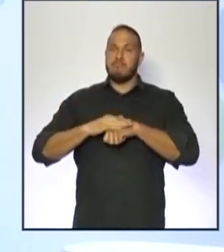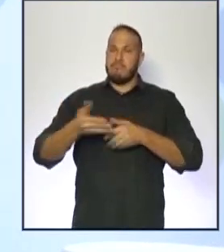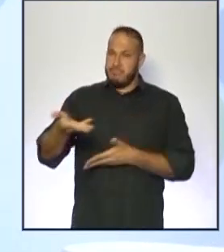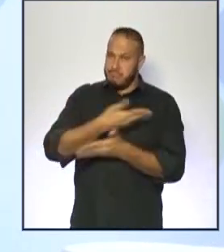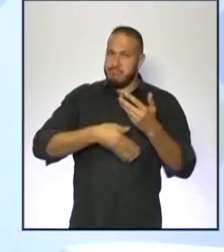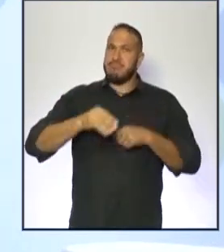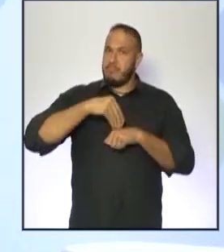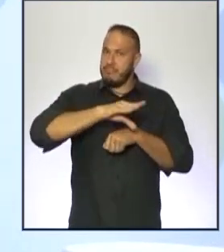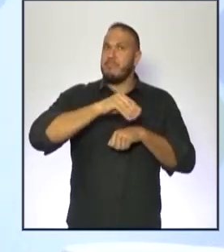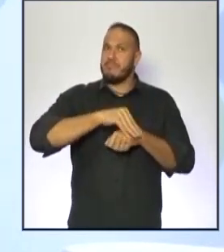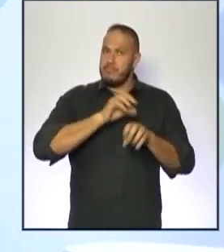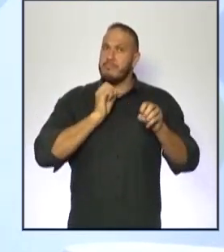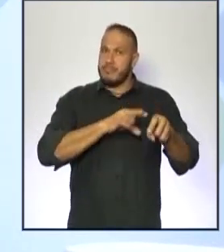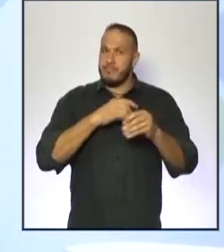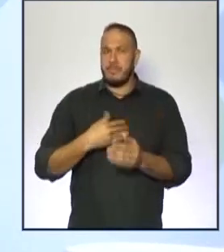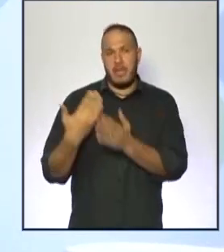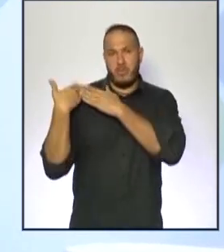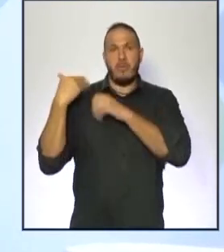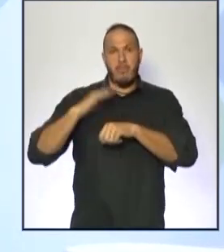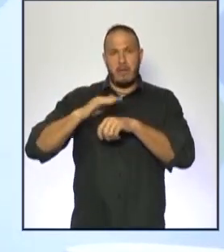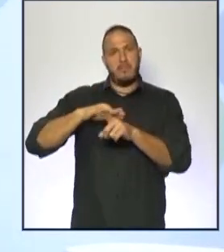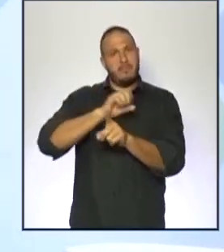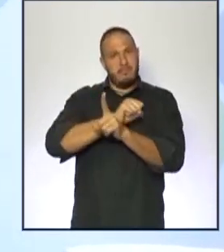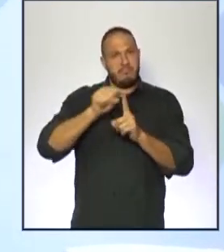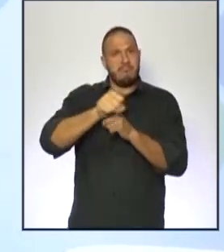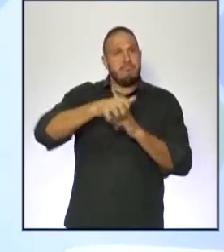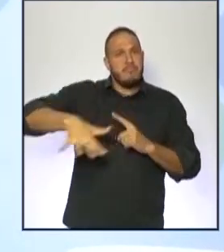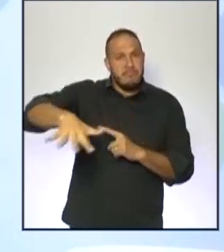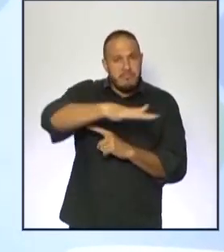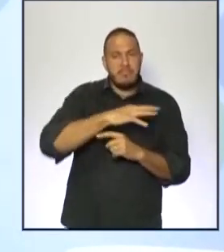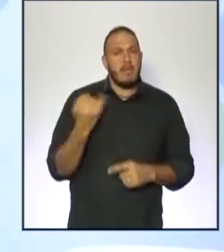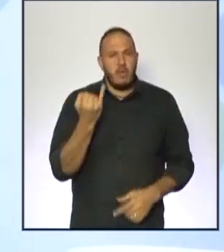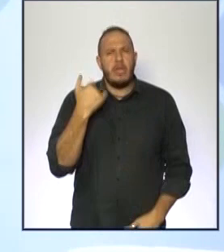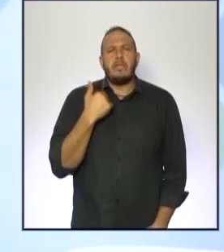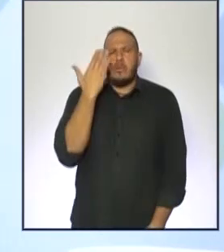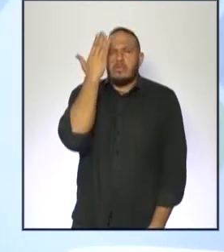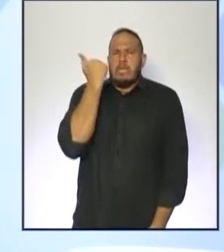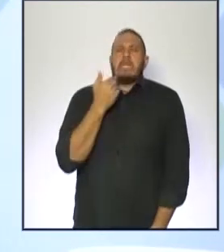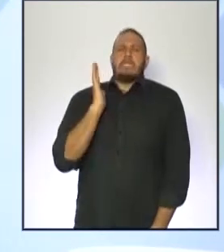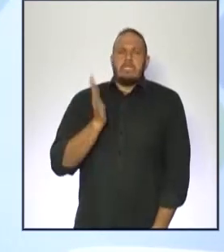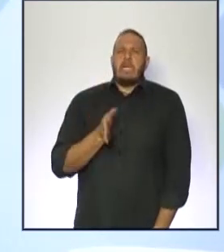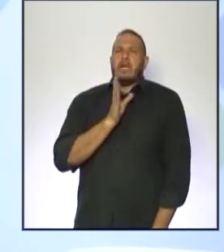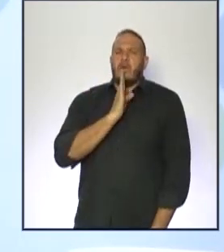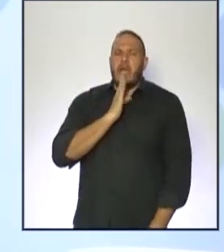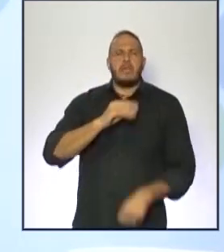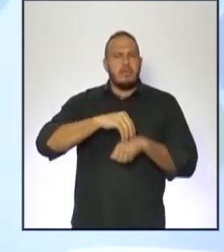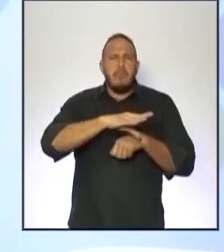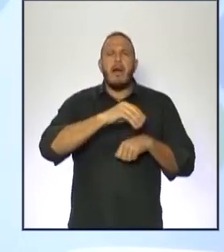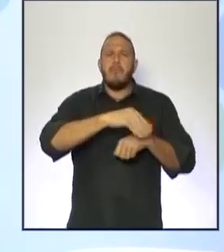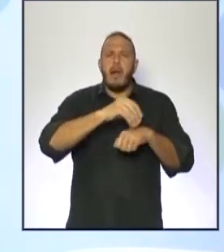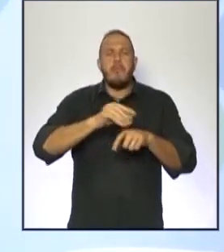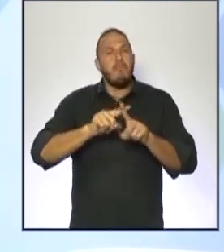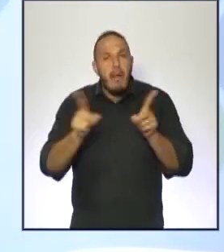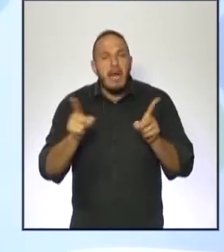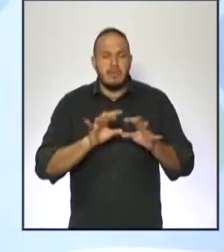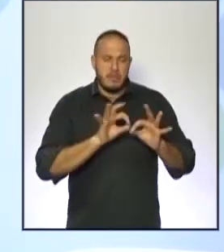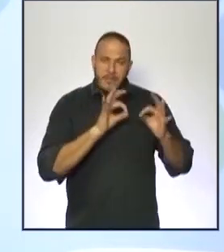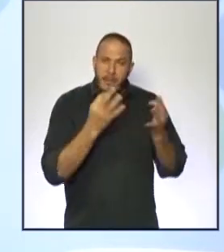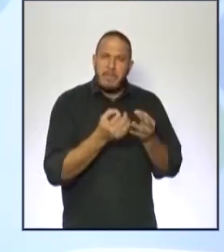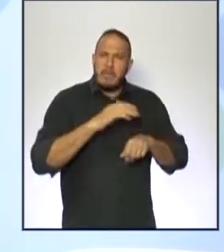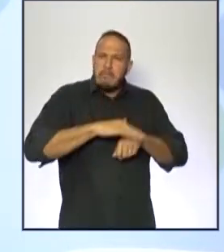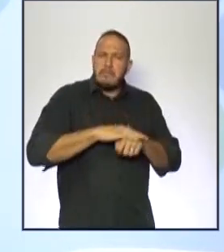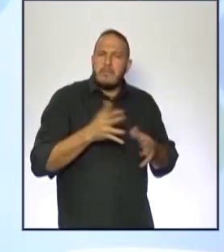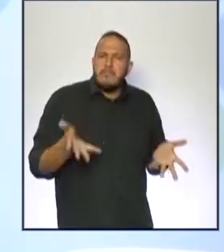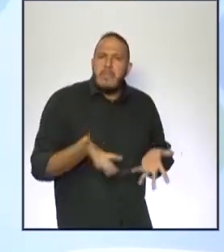sociedade. É super importante, então, a gente repassar aquele nosso conhecimento, mas também incentivar os nossos familiares a